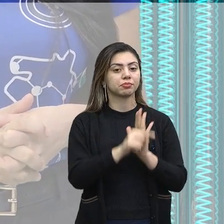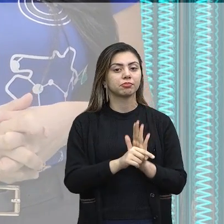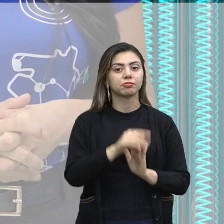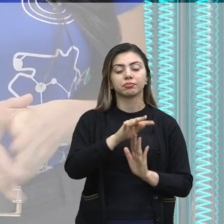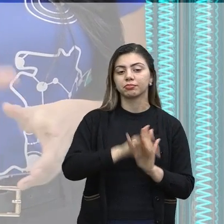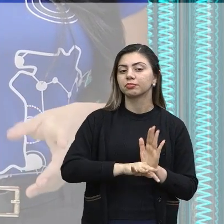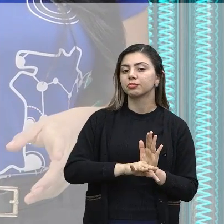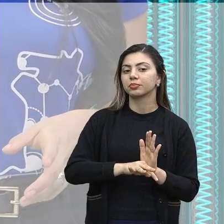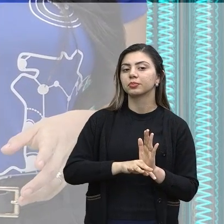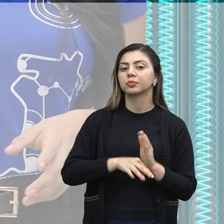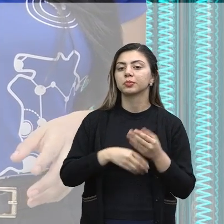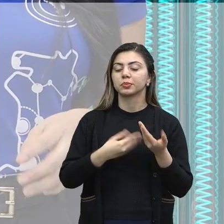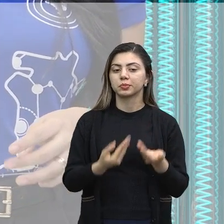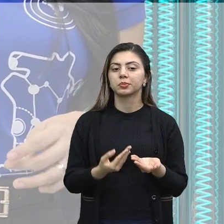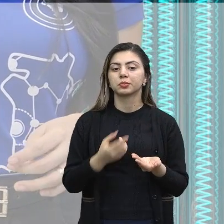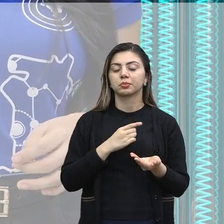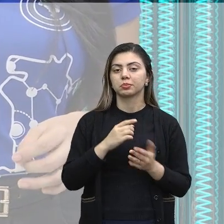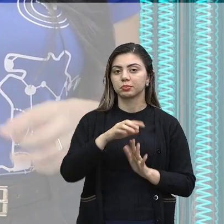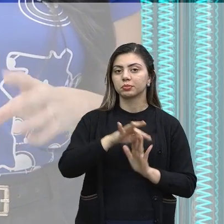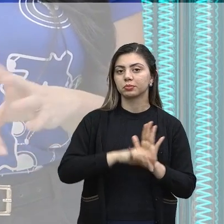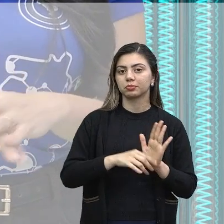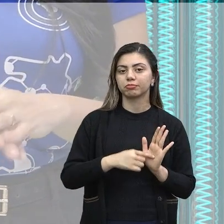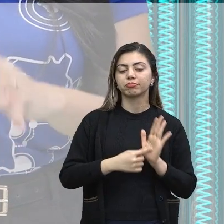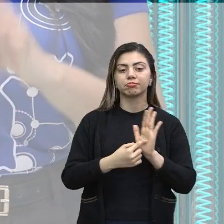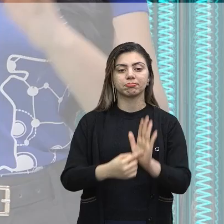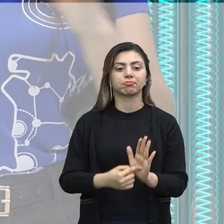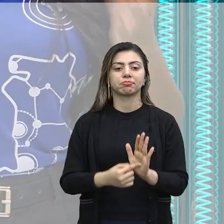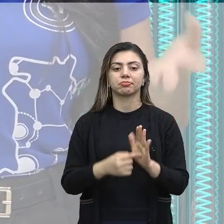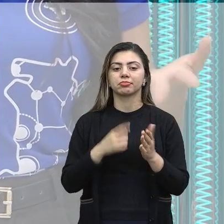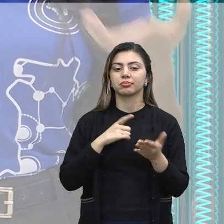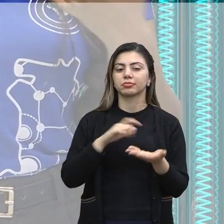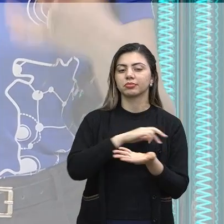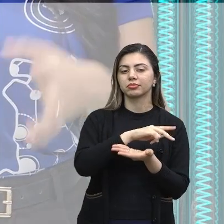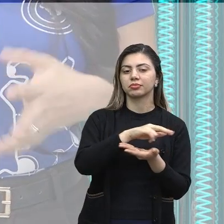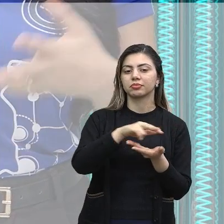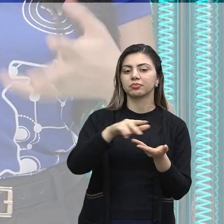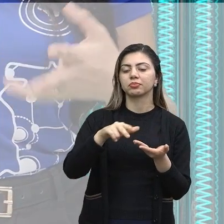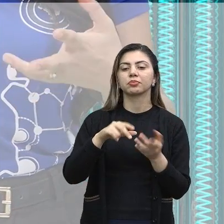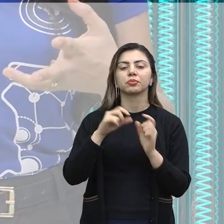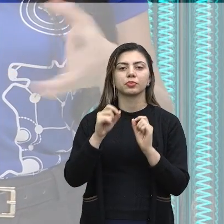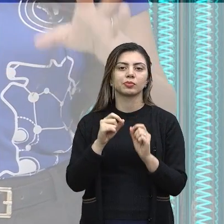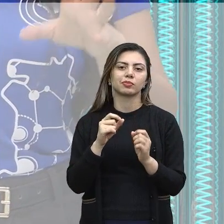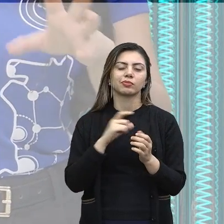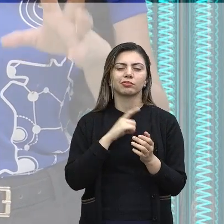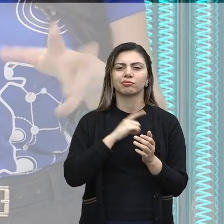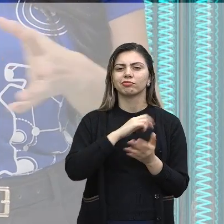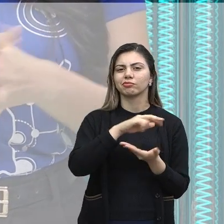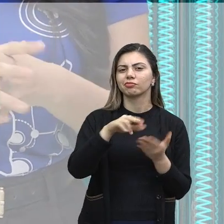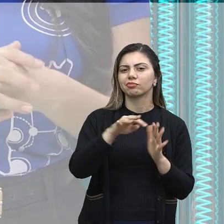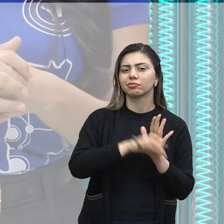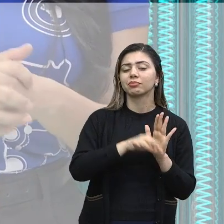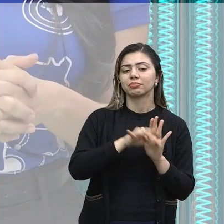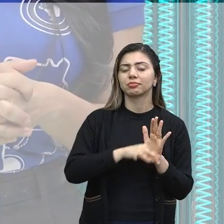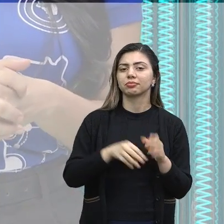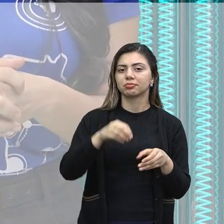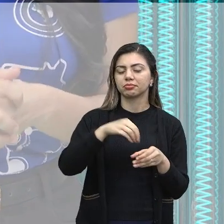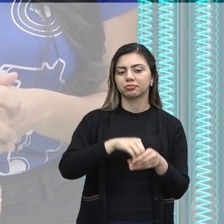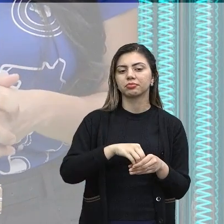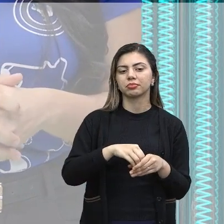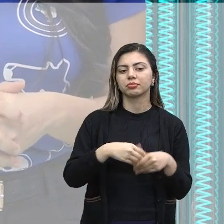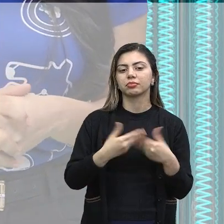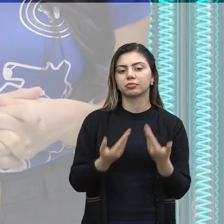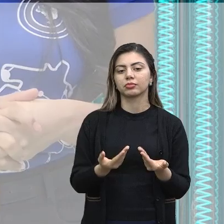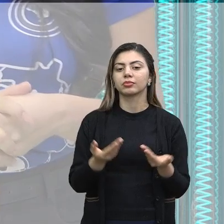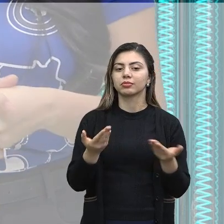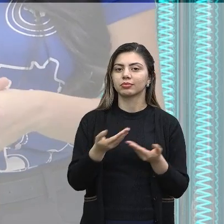textuais, né? O texto expositivo, ele tem vários textos que fazem parte dele, e esses são